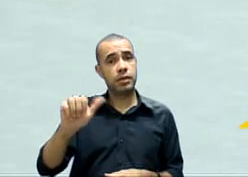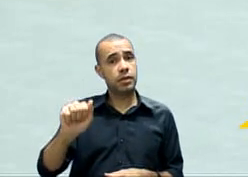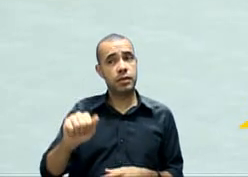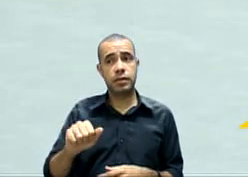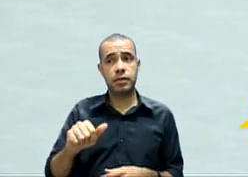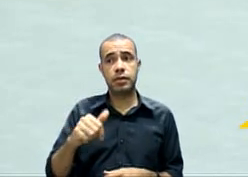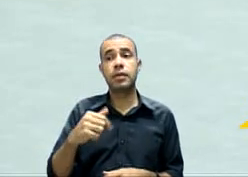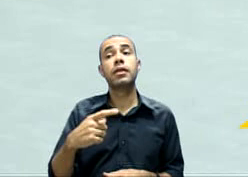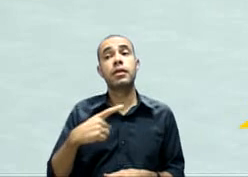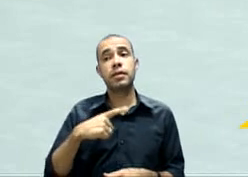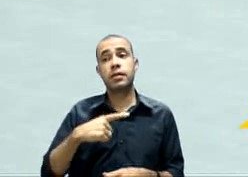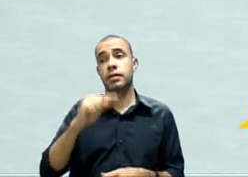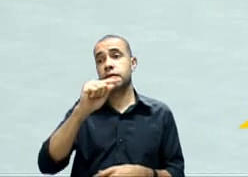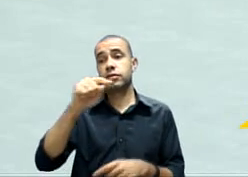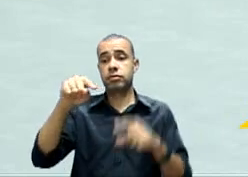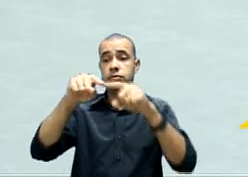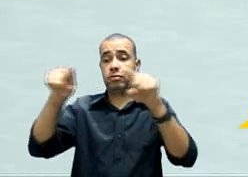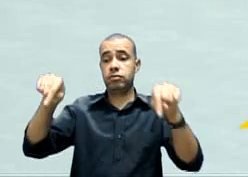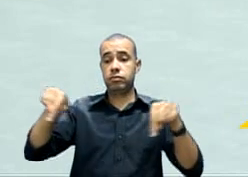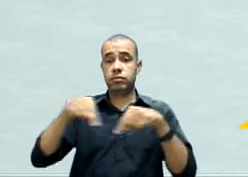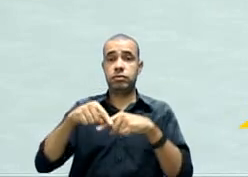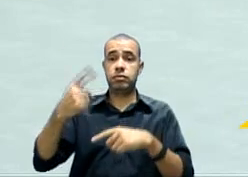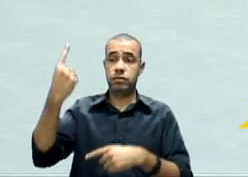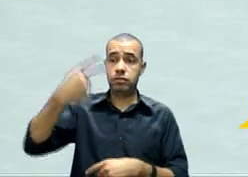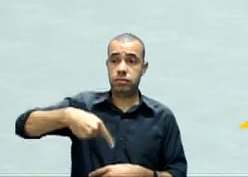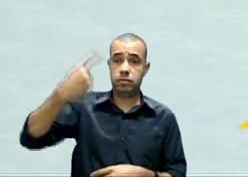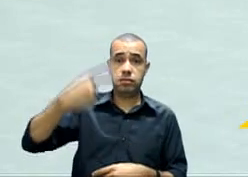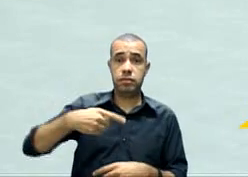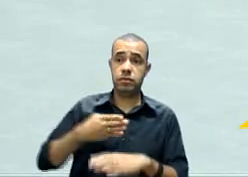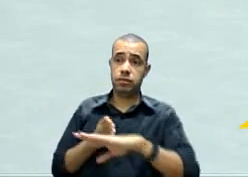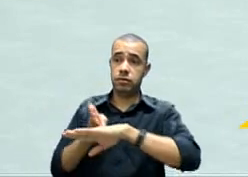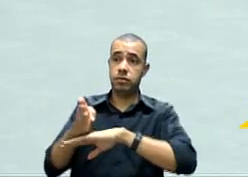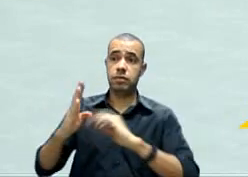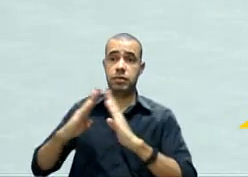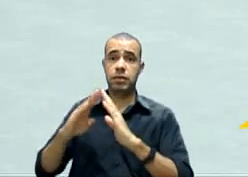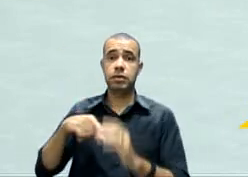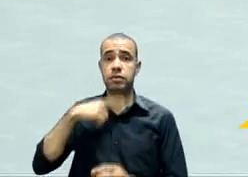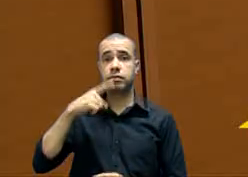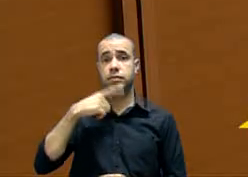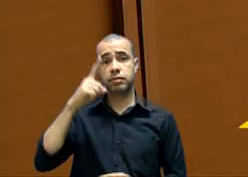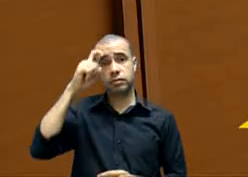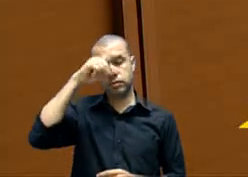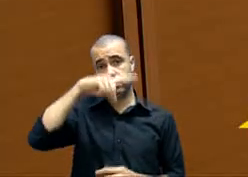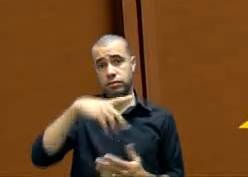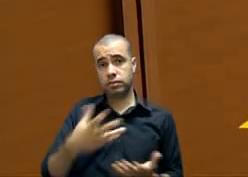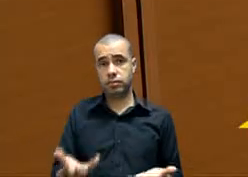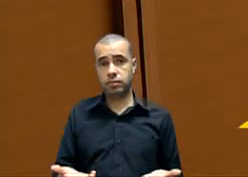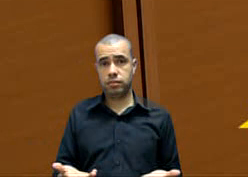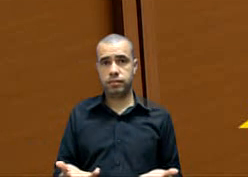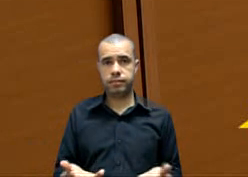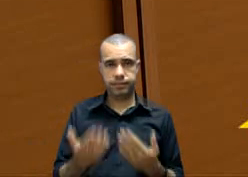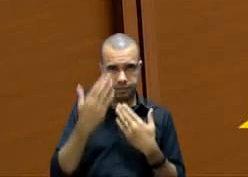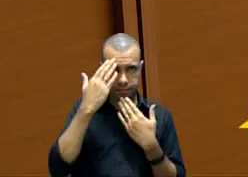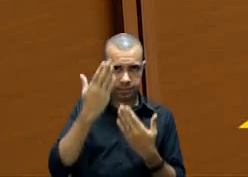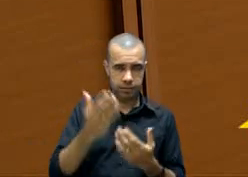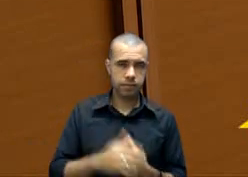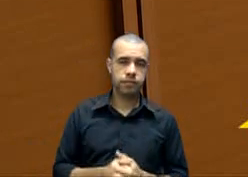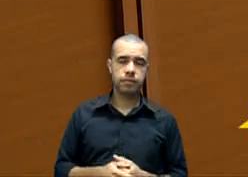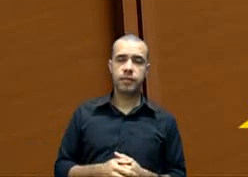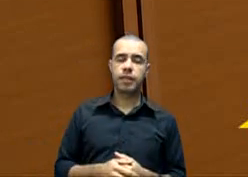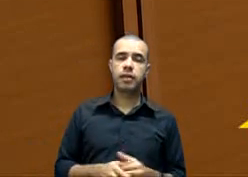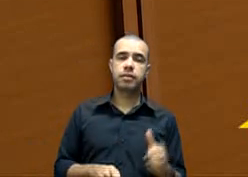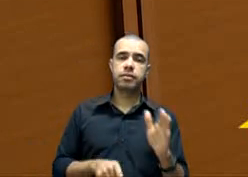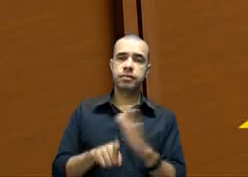não está com dificuldade até de poder entrar dentro de sua própria casa. Muito obrigado. Tá certo. Vamos colocar em votação o